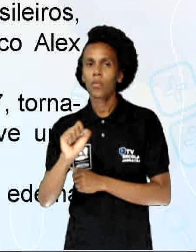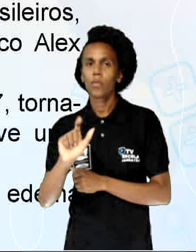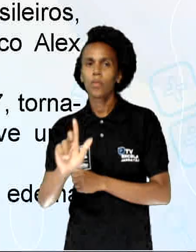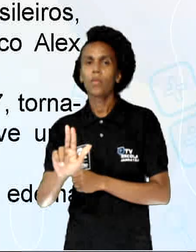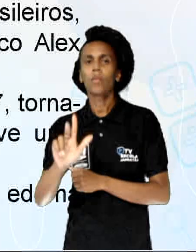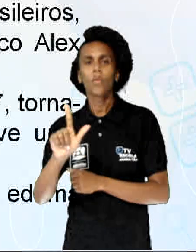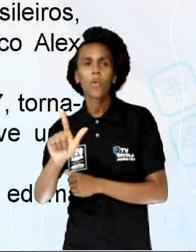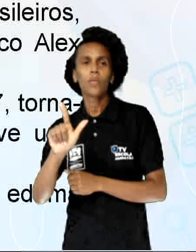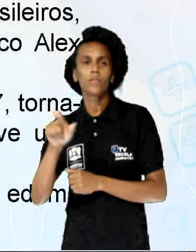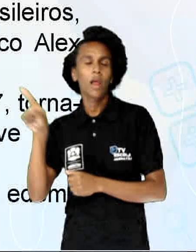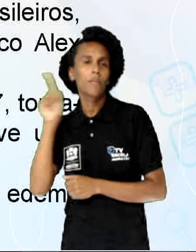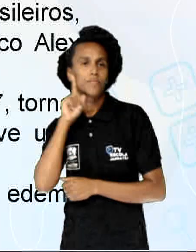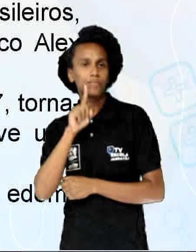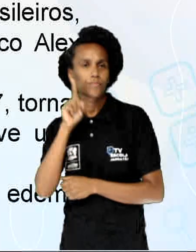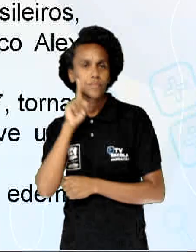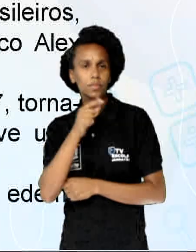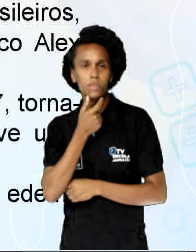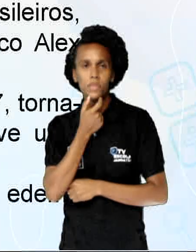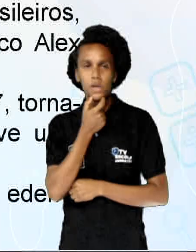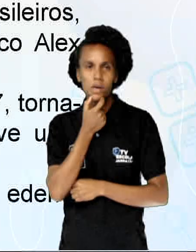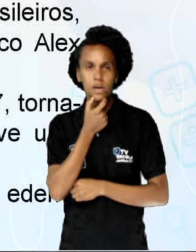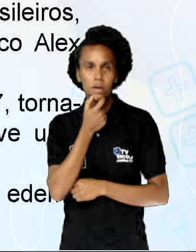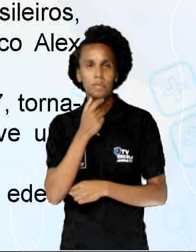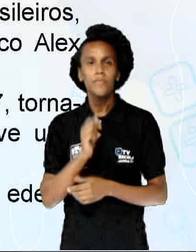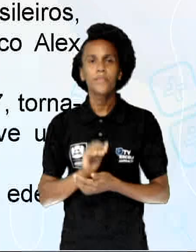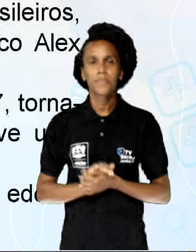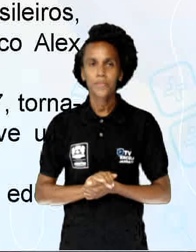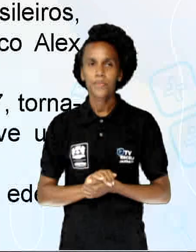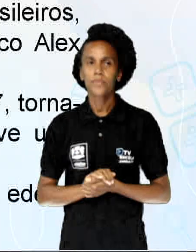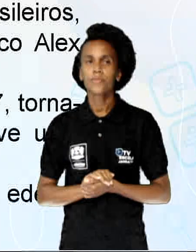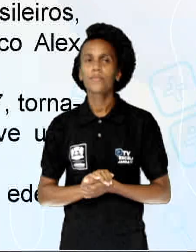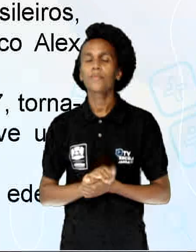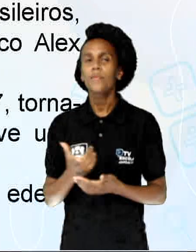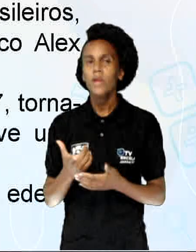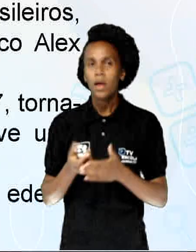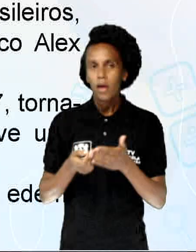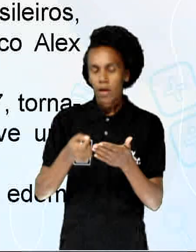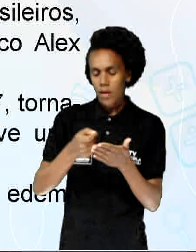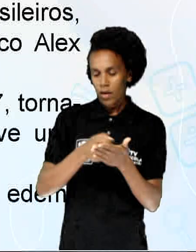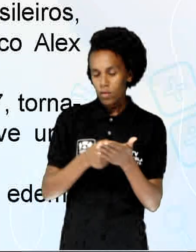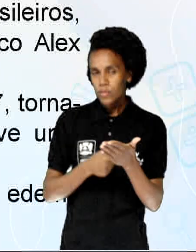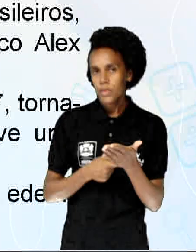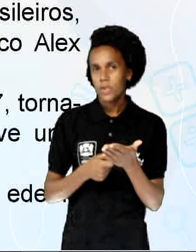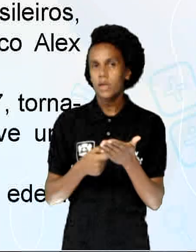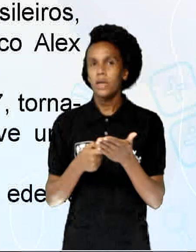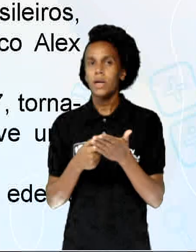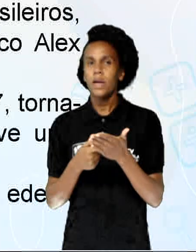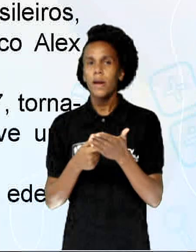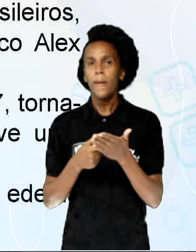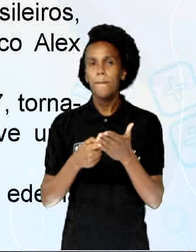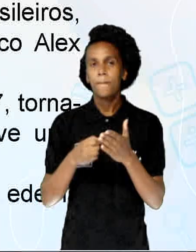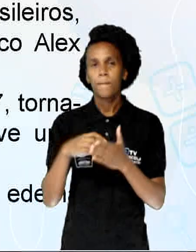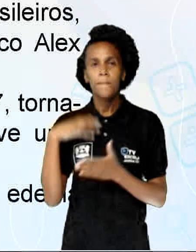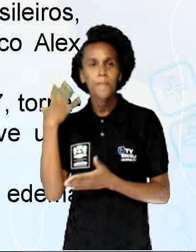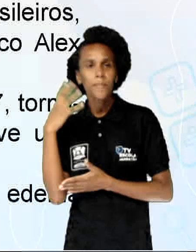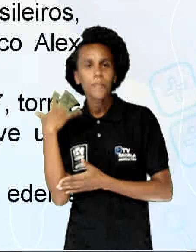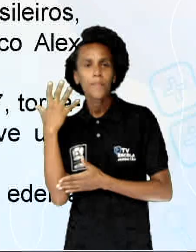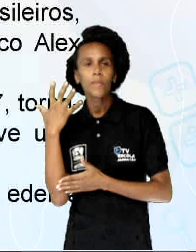Brasil, faz contato com músicos brasileiros como Carmen Miranda e o crítico cinematográfico